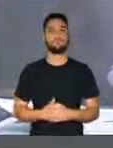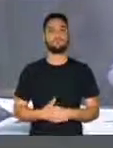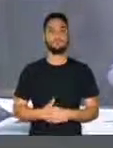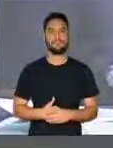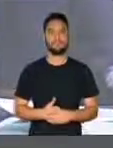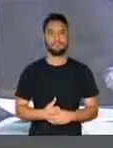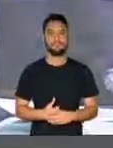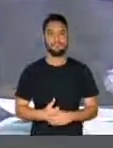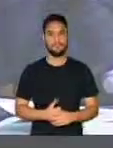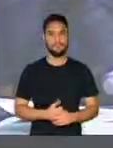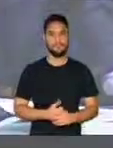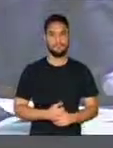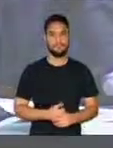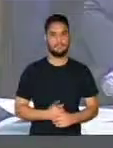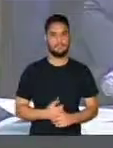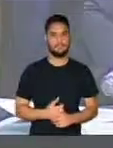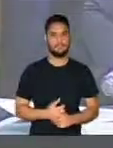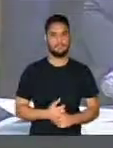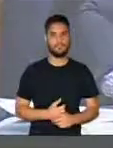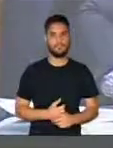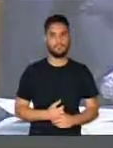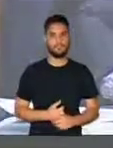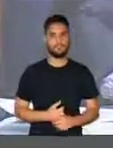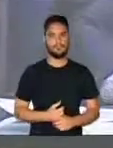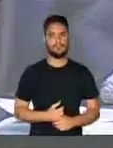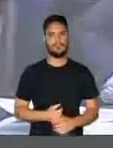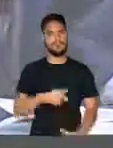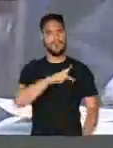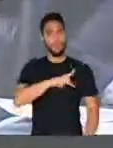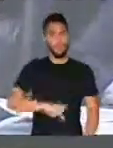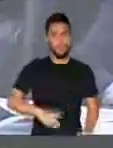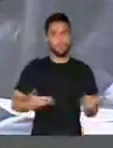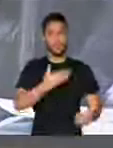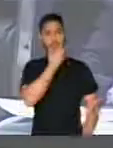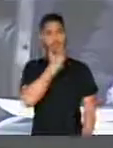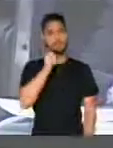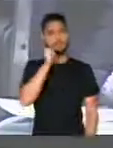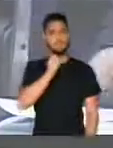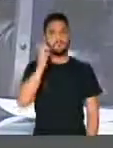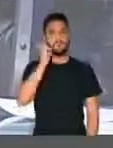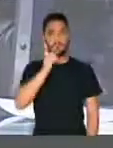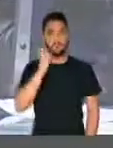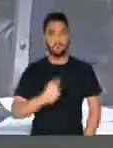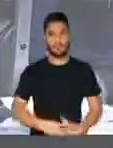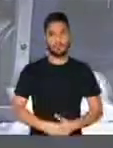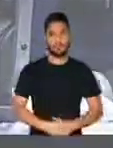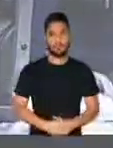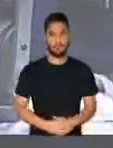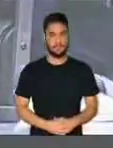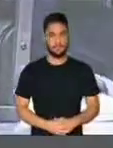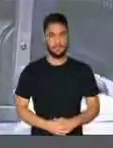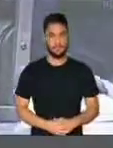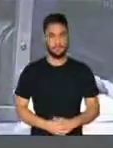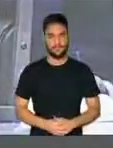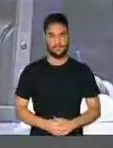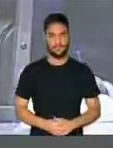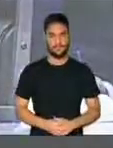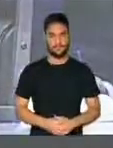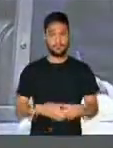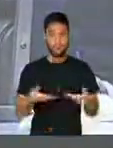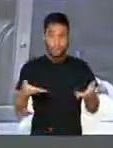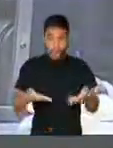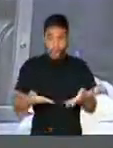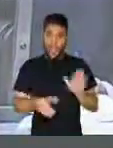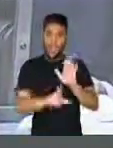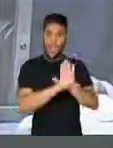o registro. Hã? Faz o registro. Pode fazer, deputado. Senhor presidente, senhores e senhores deputados, a